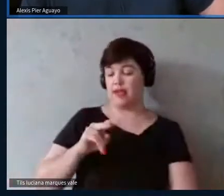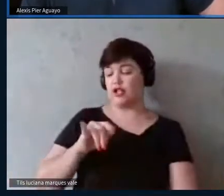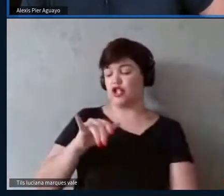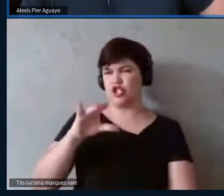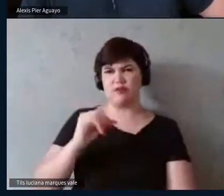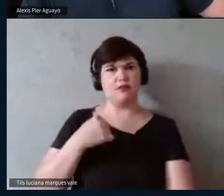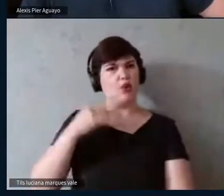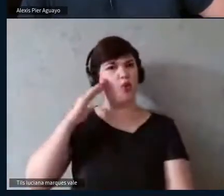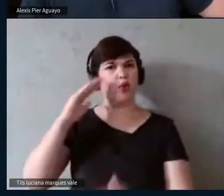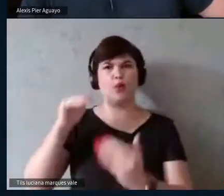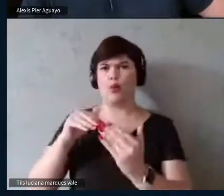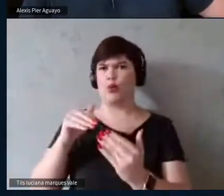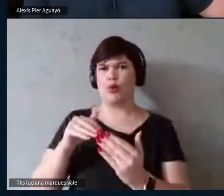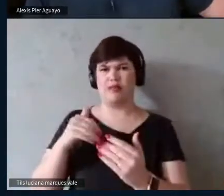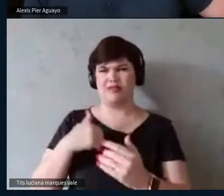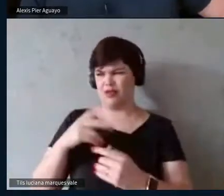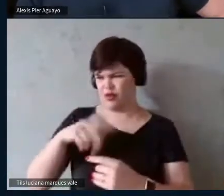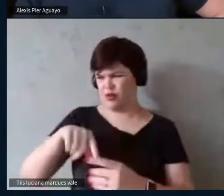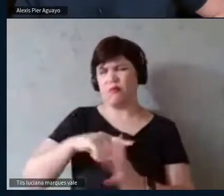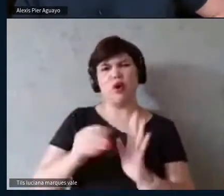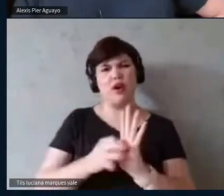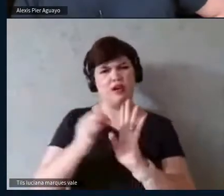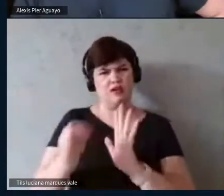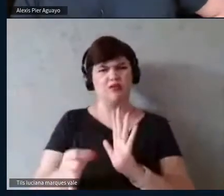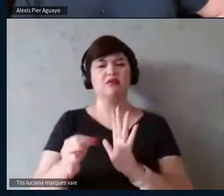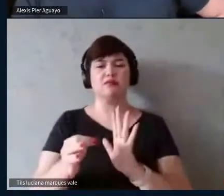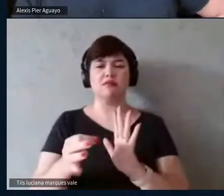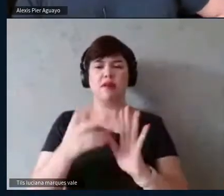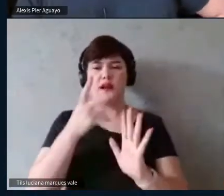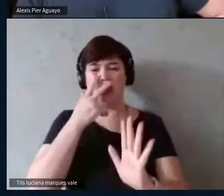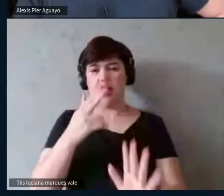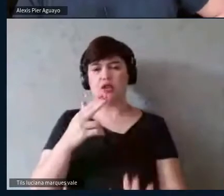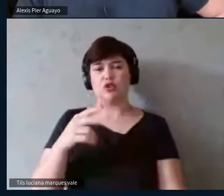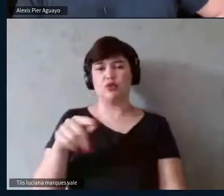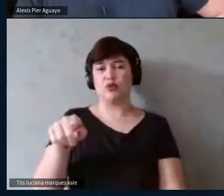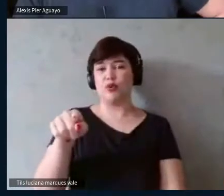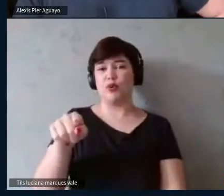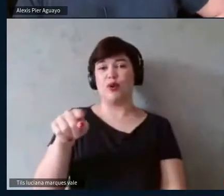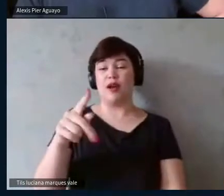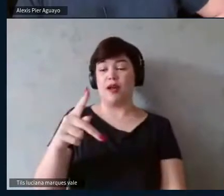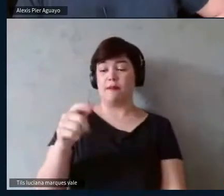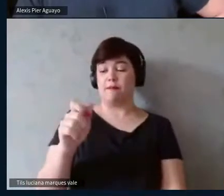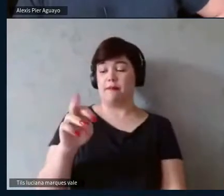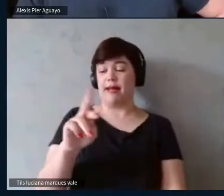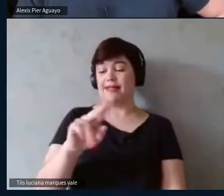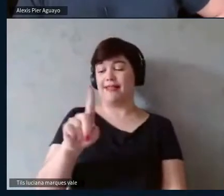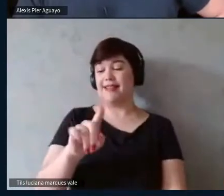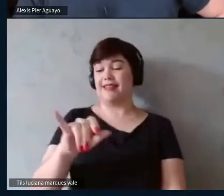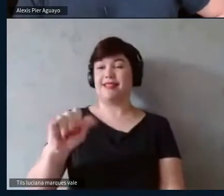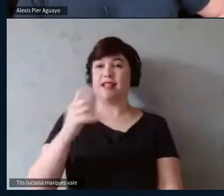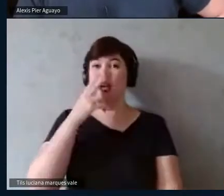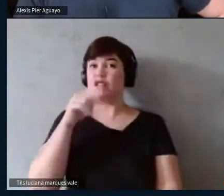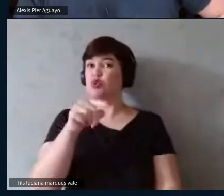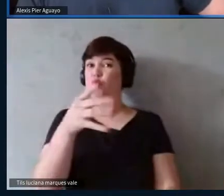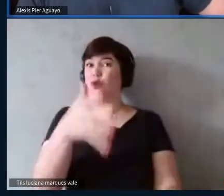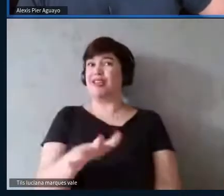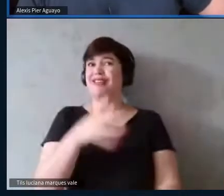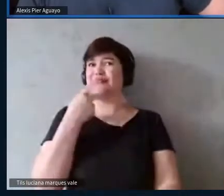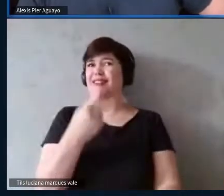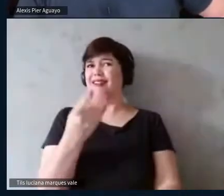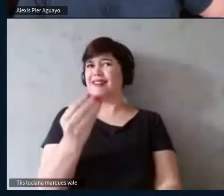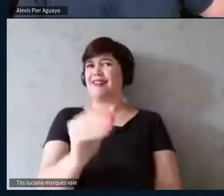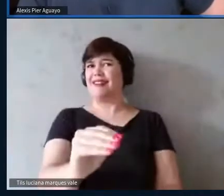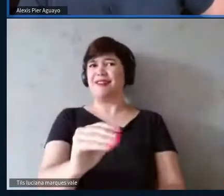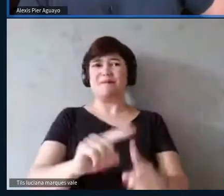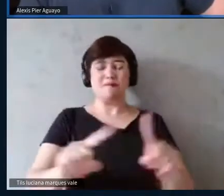plenamente, né? A gente pode criticar, né? Inclusive, acho que a Patrícia nem quis dizer realmente isso, mas acabou que